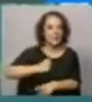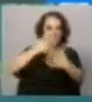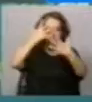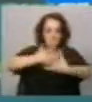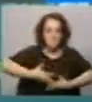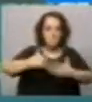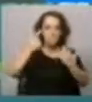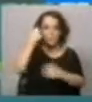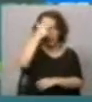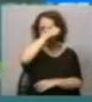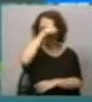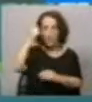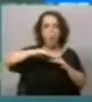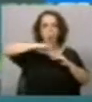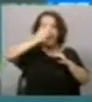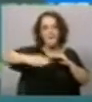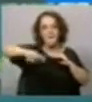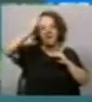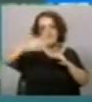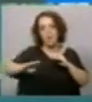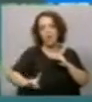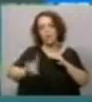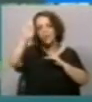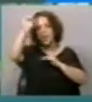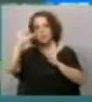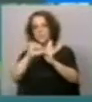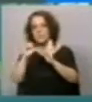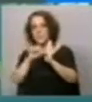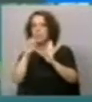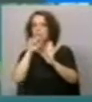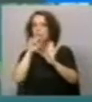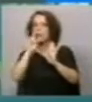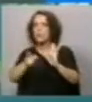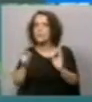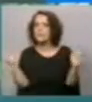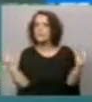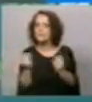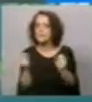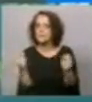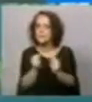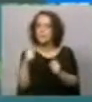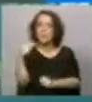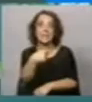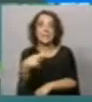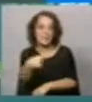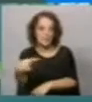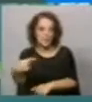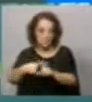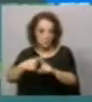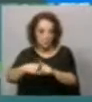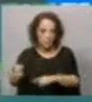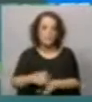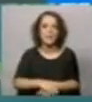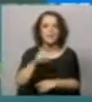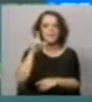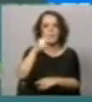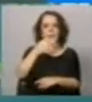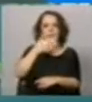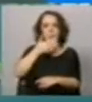no topo das serras mais altas da zona norte e centro. Vai aparecer as primeiras geadas também nas zonas do interior